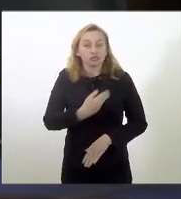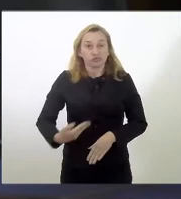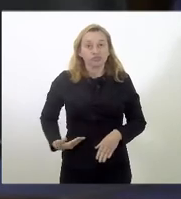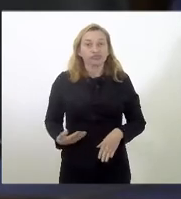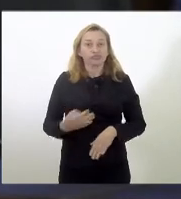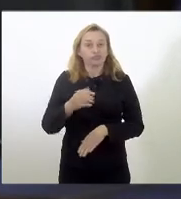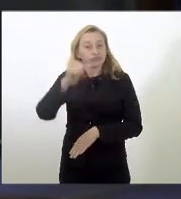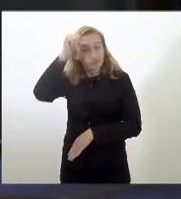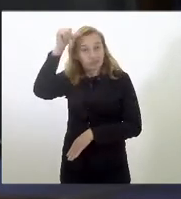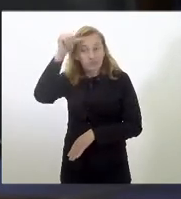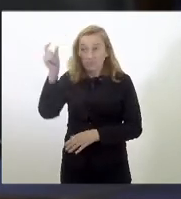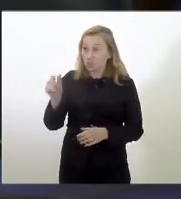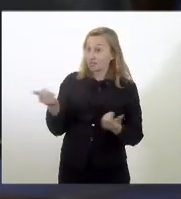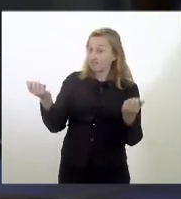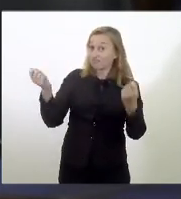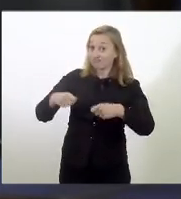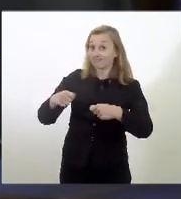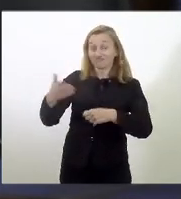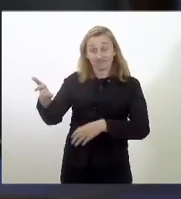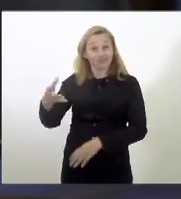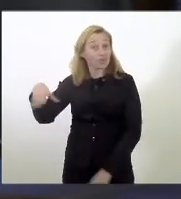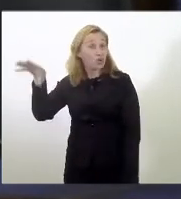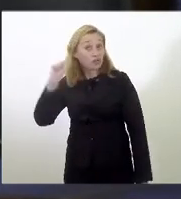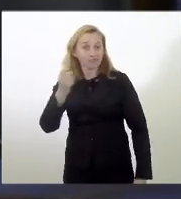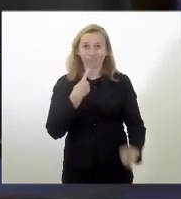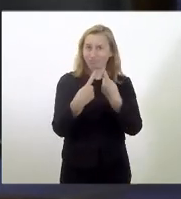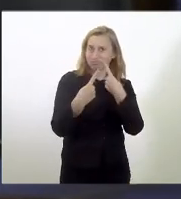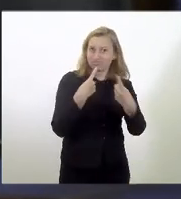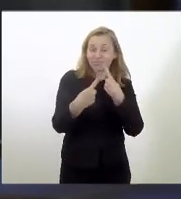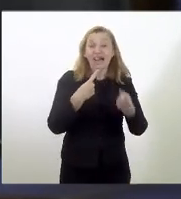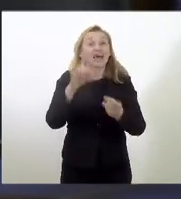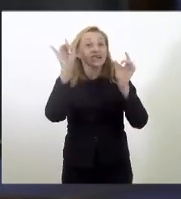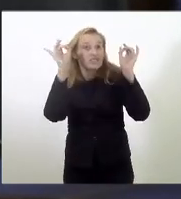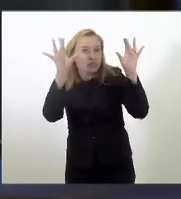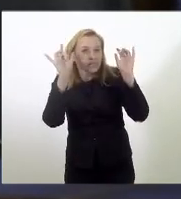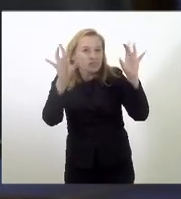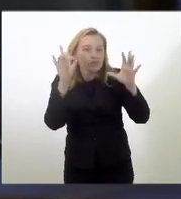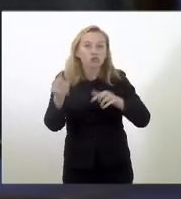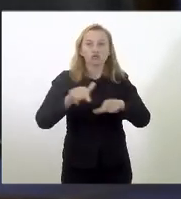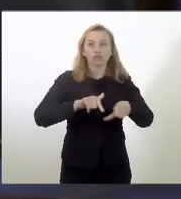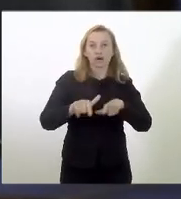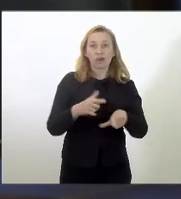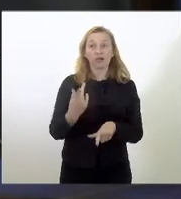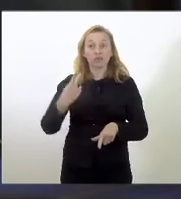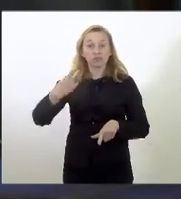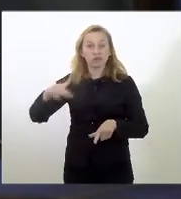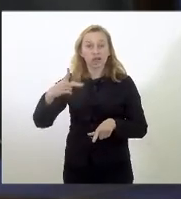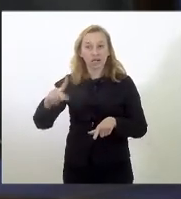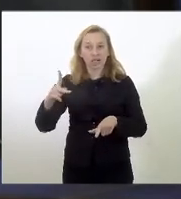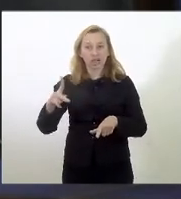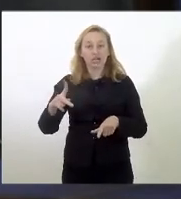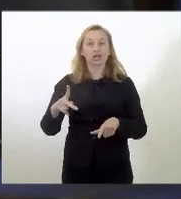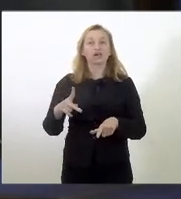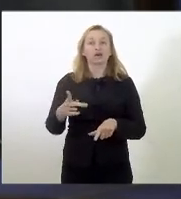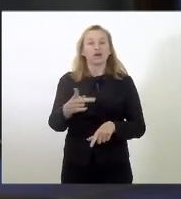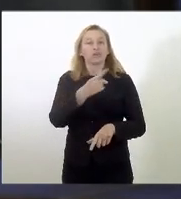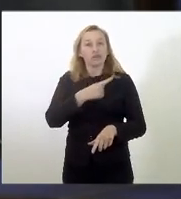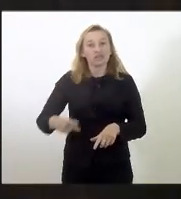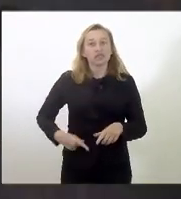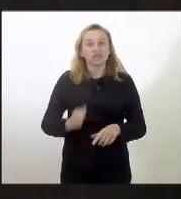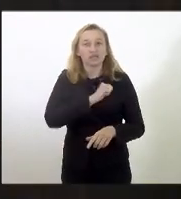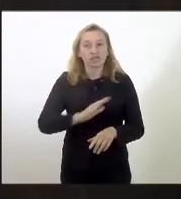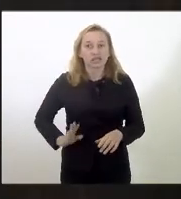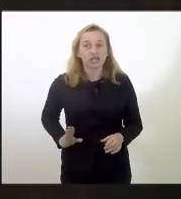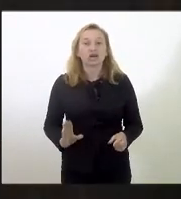Castro, a sua capacidade de ouvir e de dialogar, especialmente o papel que vem desempenhando o presidente André Siciliano, eu